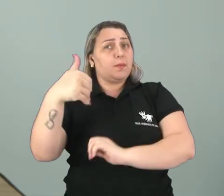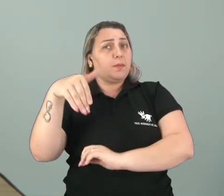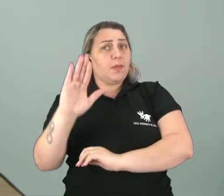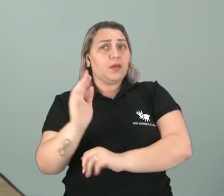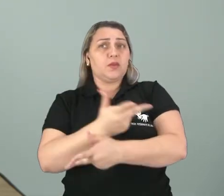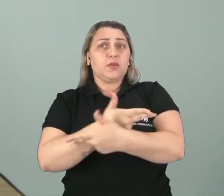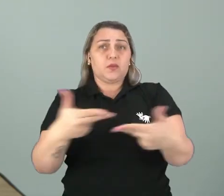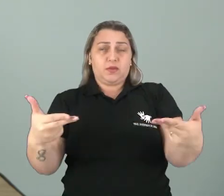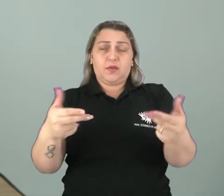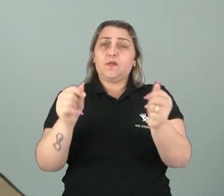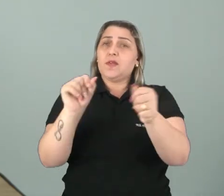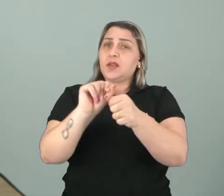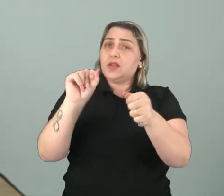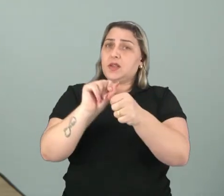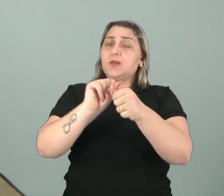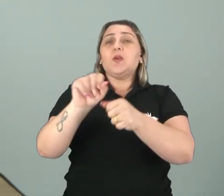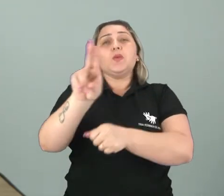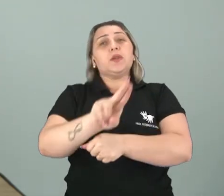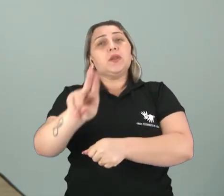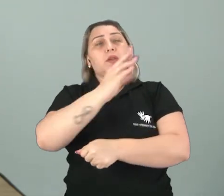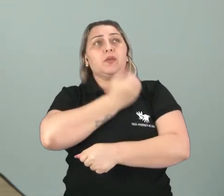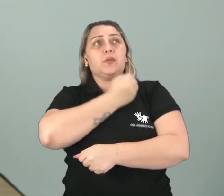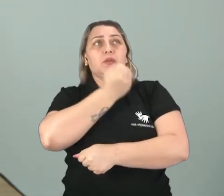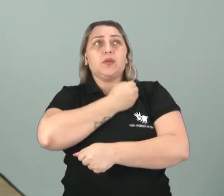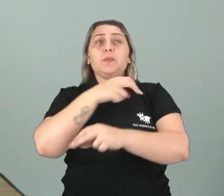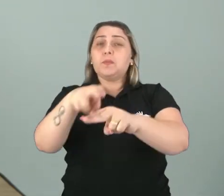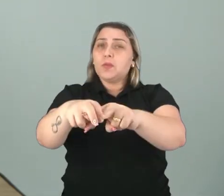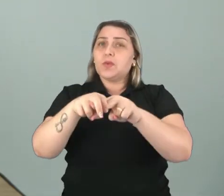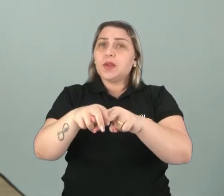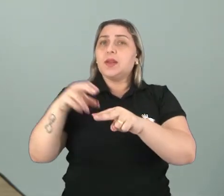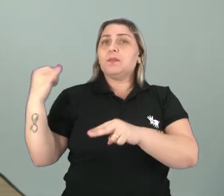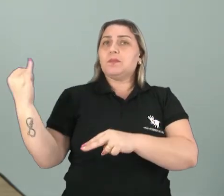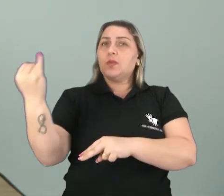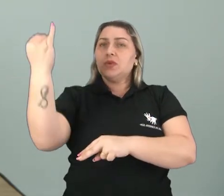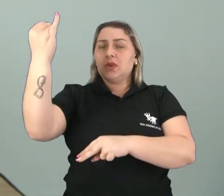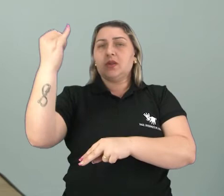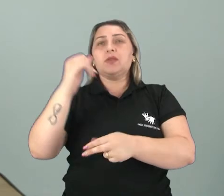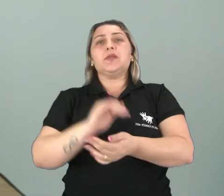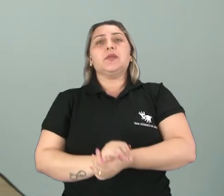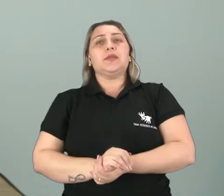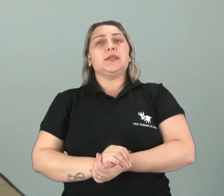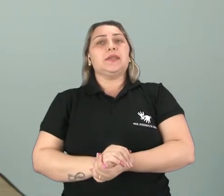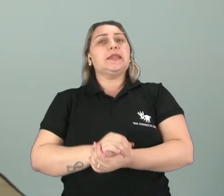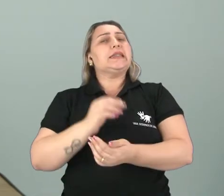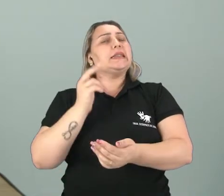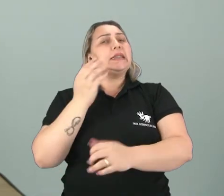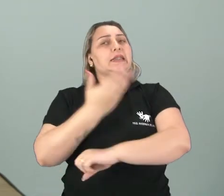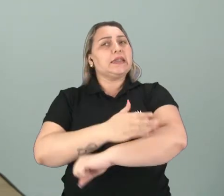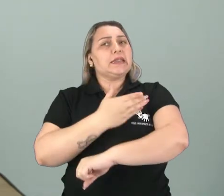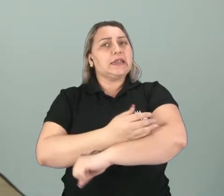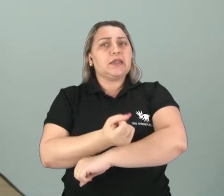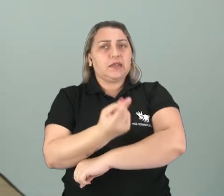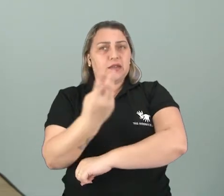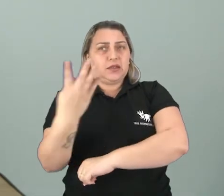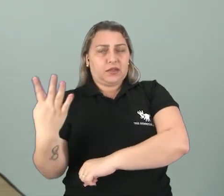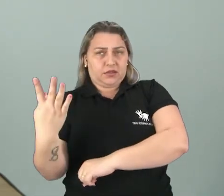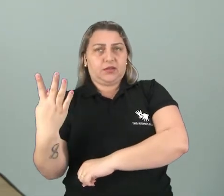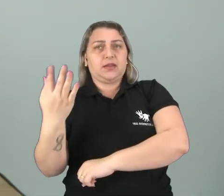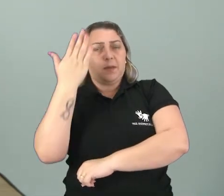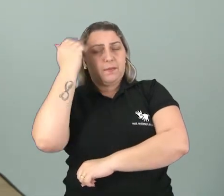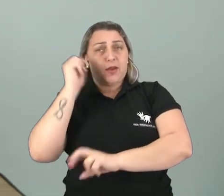muitas outras coisas, fazemos a utilização do número. Por isso, é muito importante estarmos exercitando a contagem e